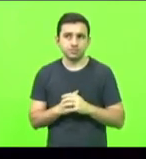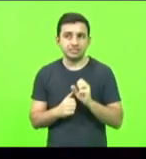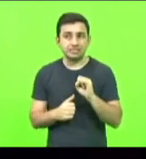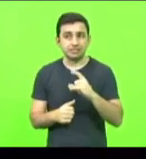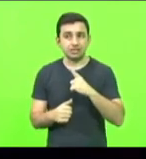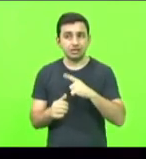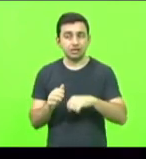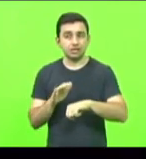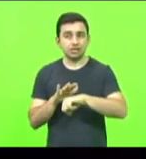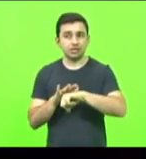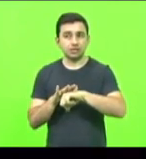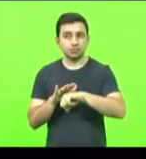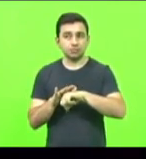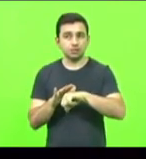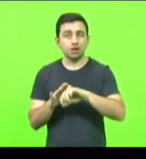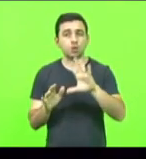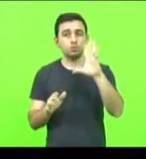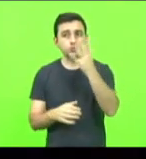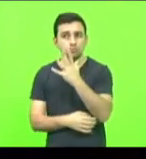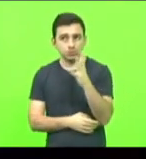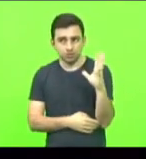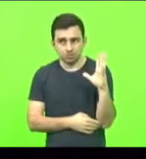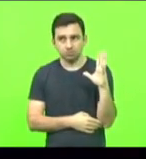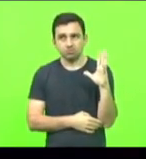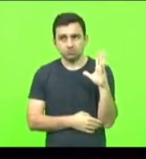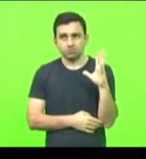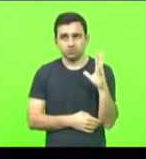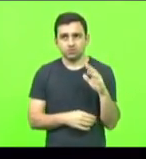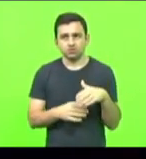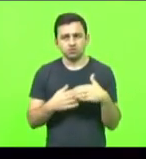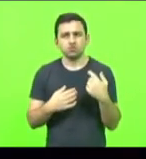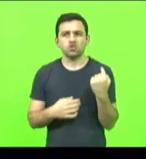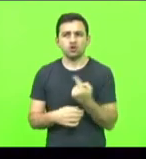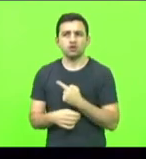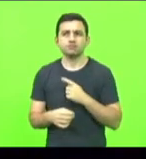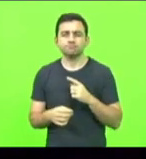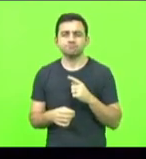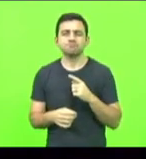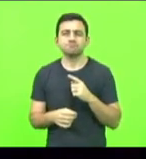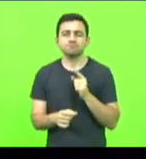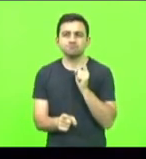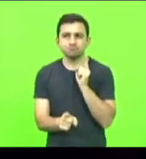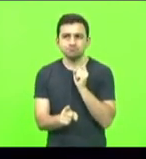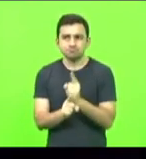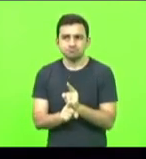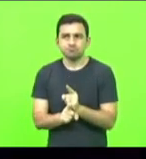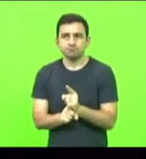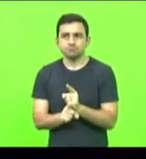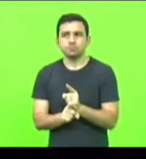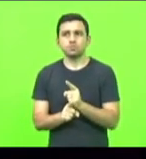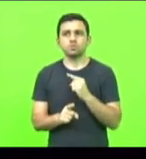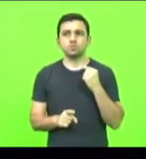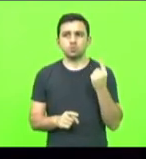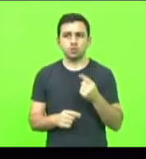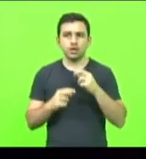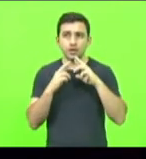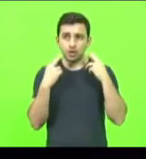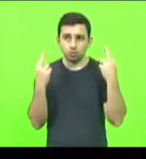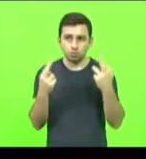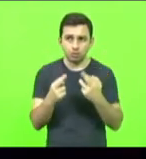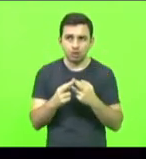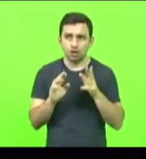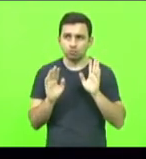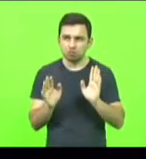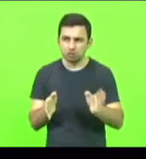crime ambiental. Mas o que nós constatamos em todas essas audiências públicas,